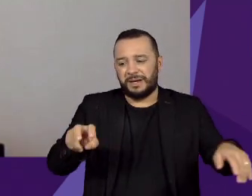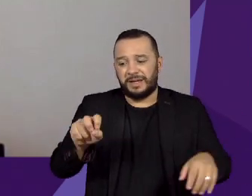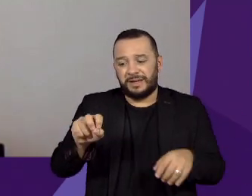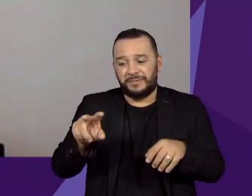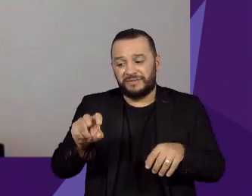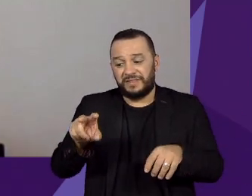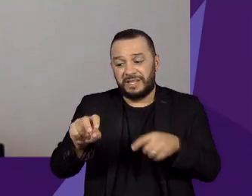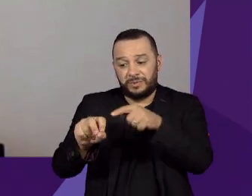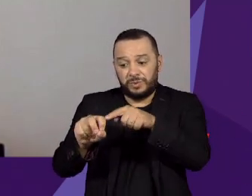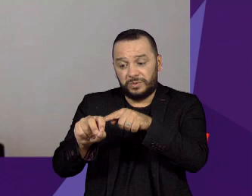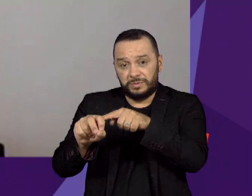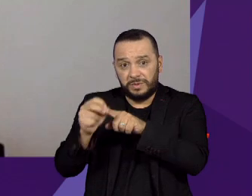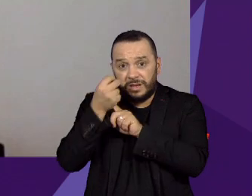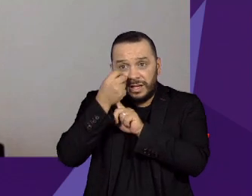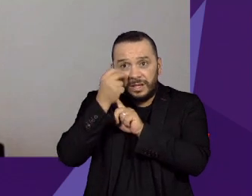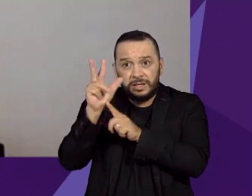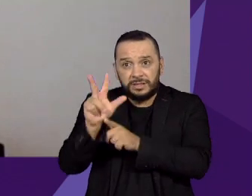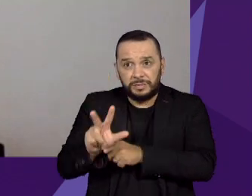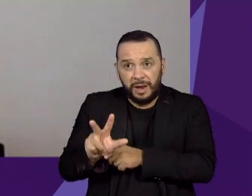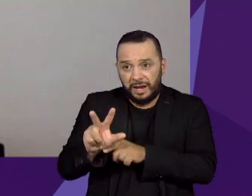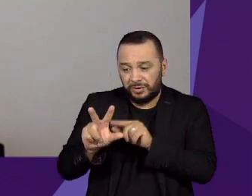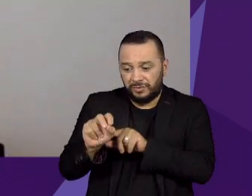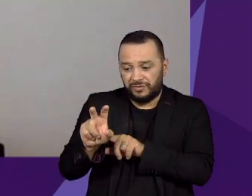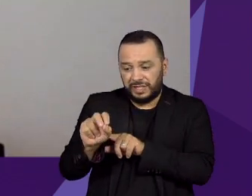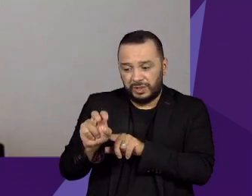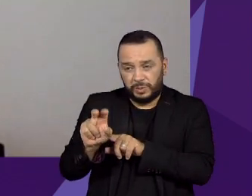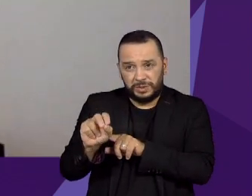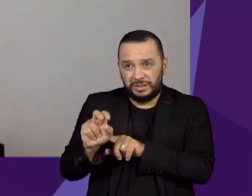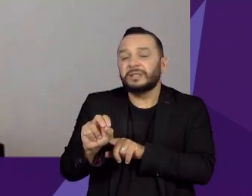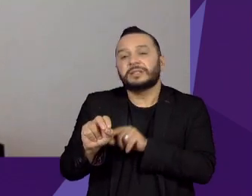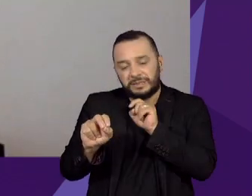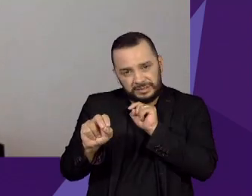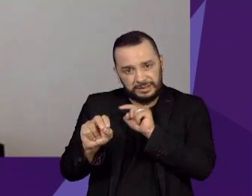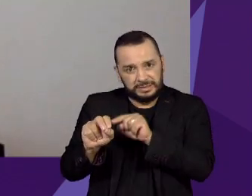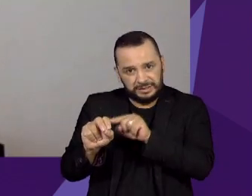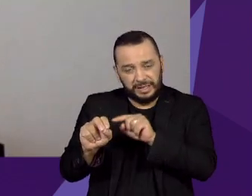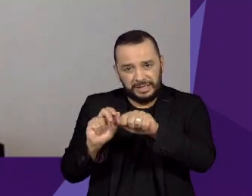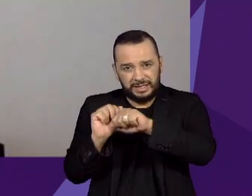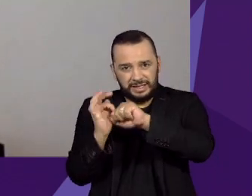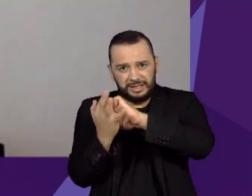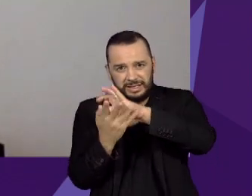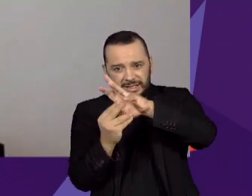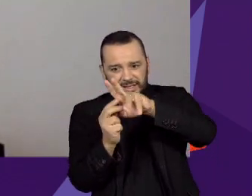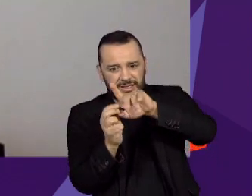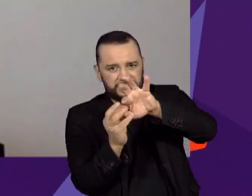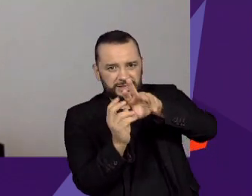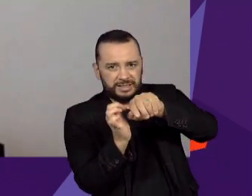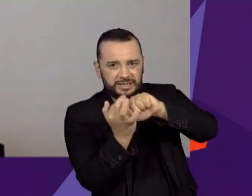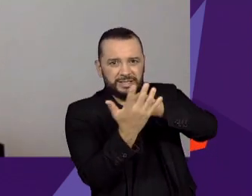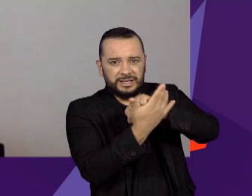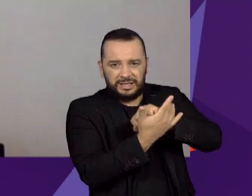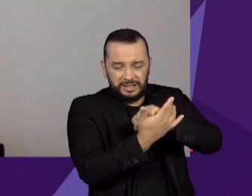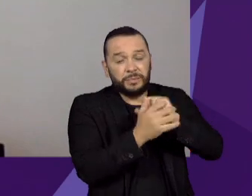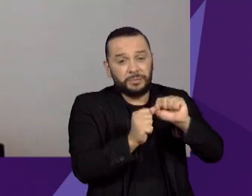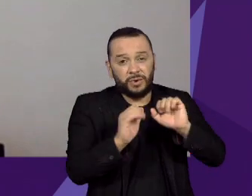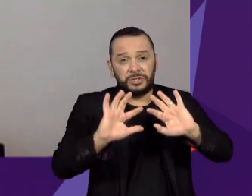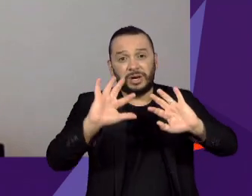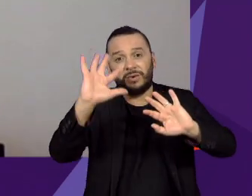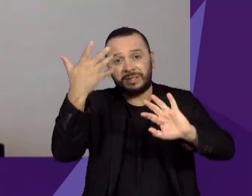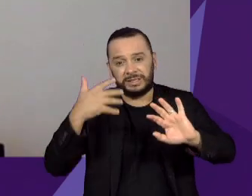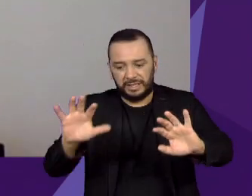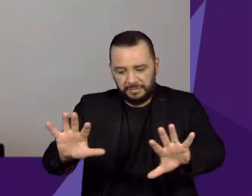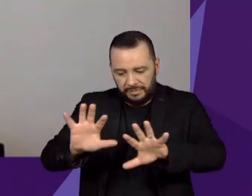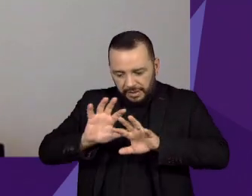variantes. Há um temor no mundo inteiro de que uma dessas variantes possa ser resistente às vacinas, o que seria uma tragédia,